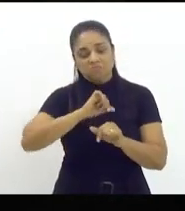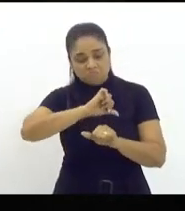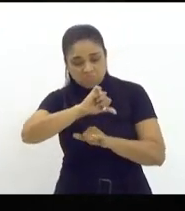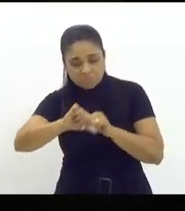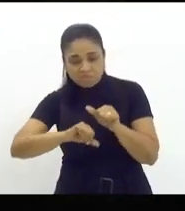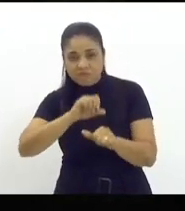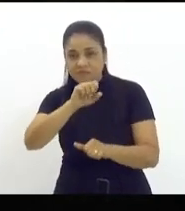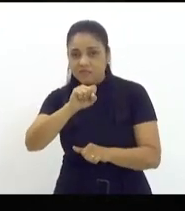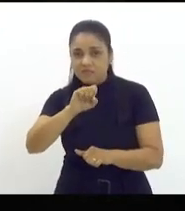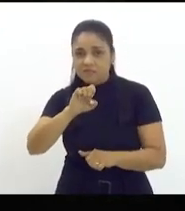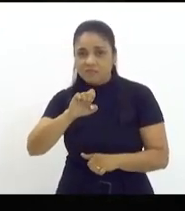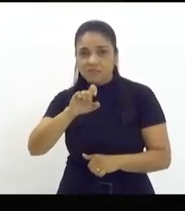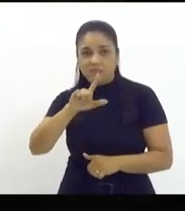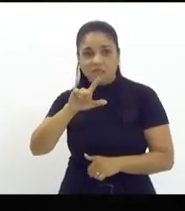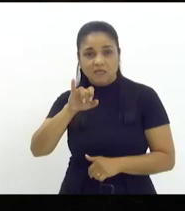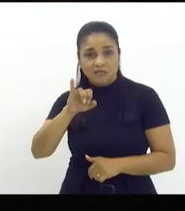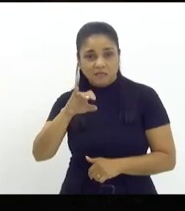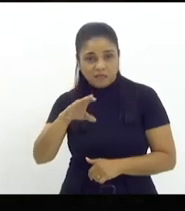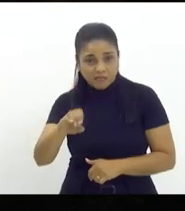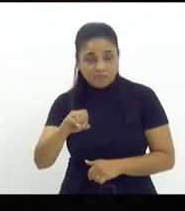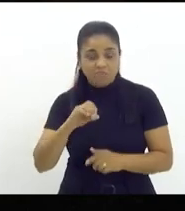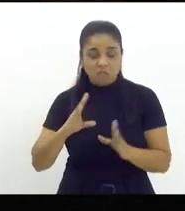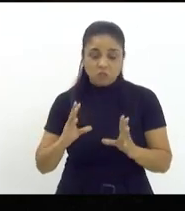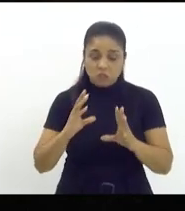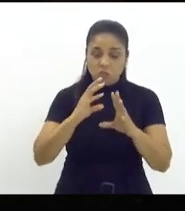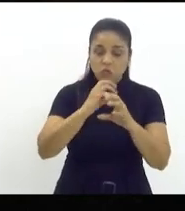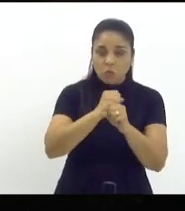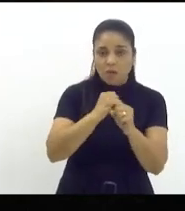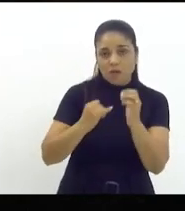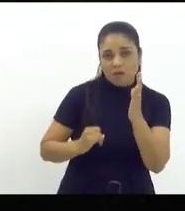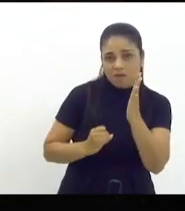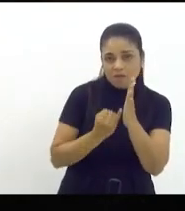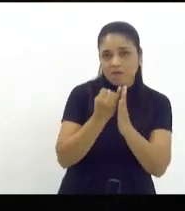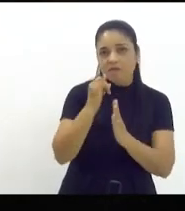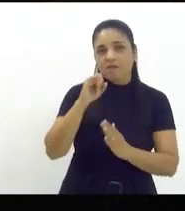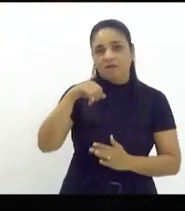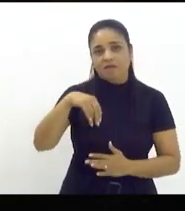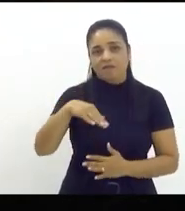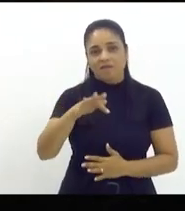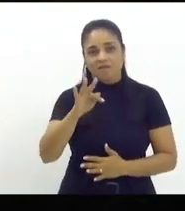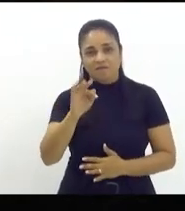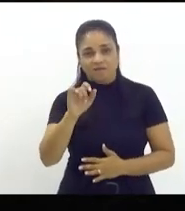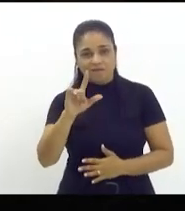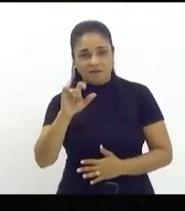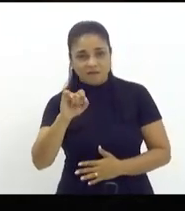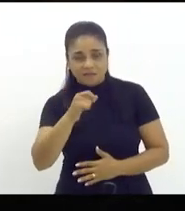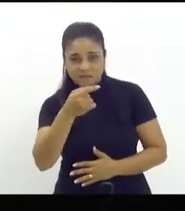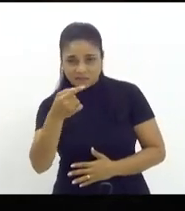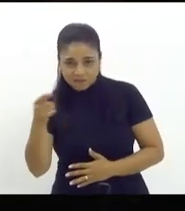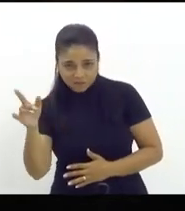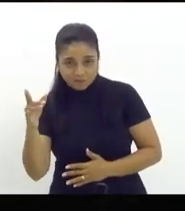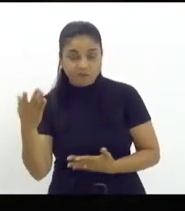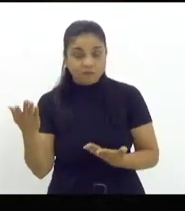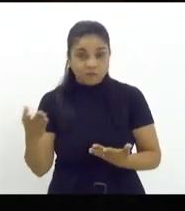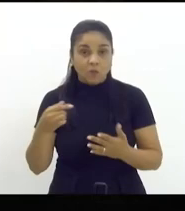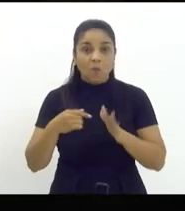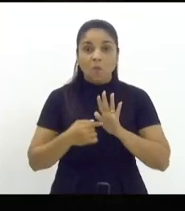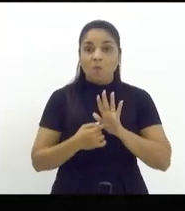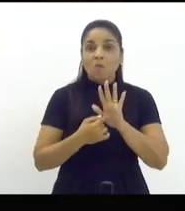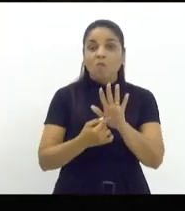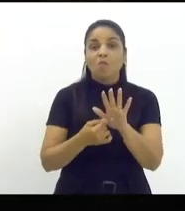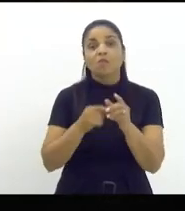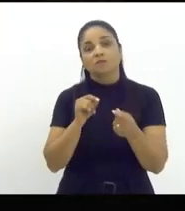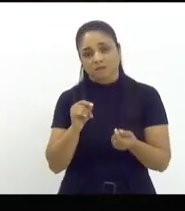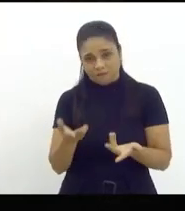SELIC basta somar a inflação porque essa tem sido a nossa